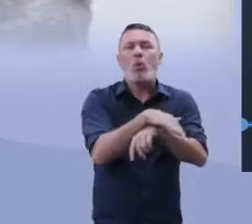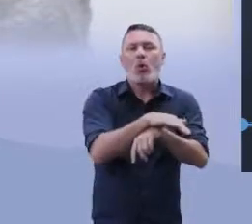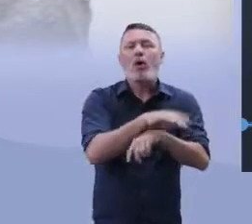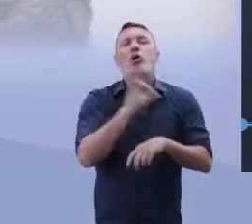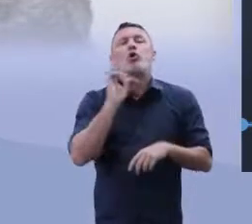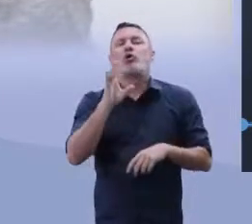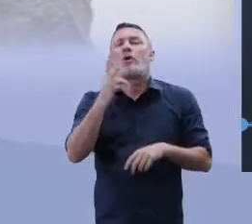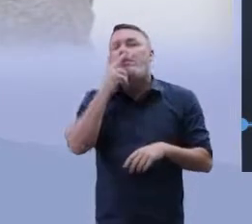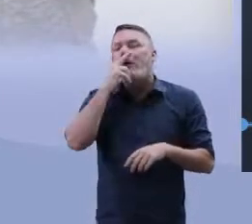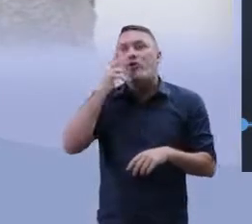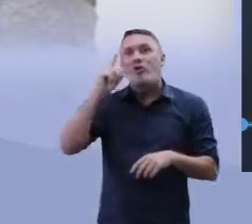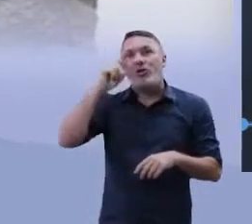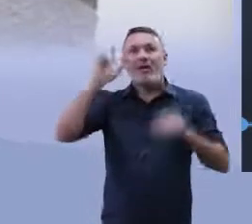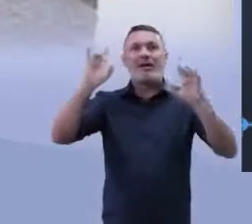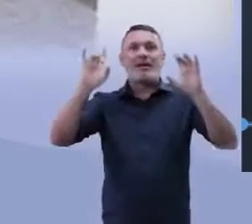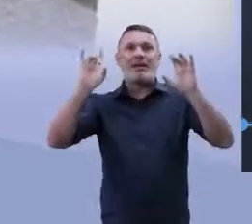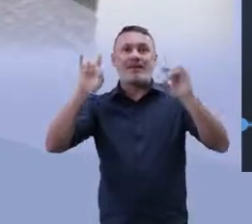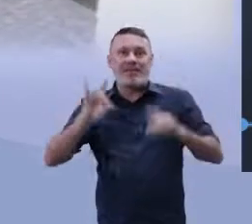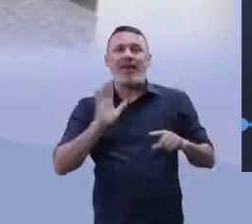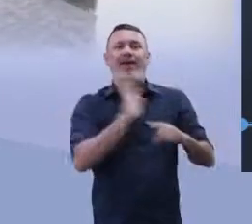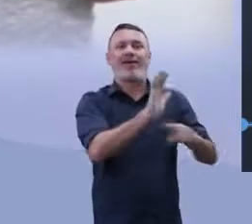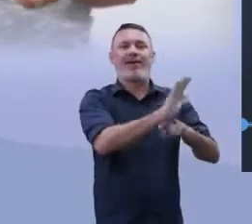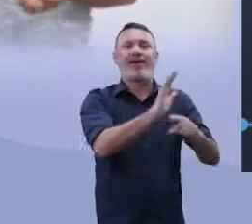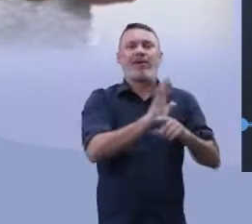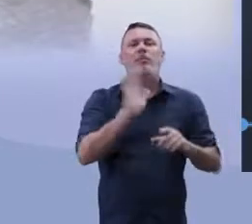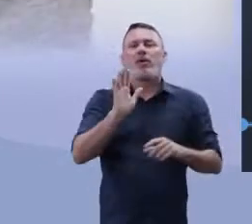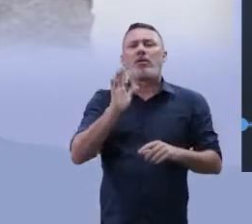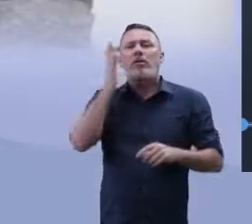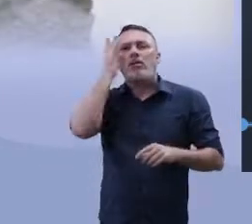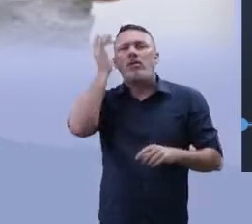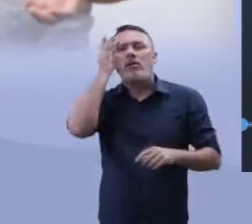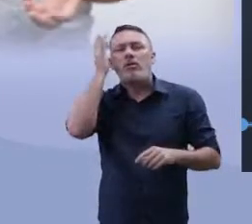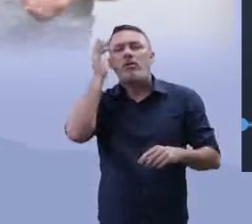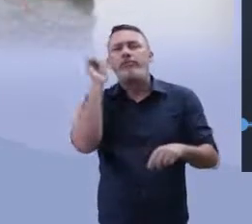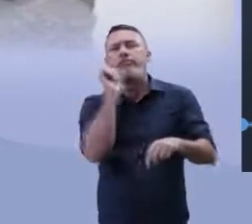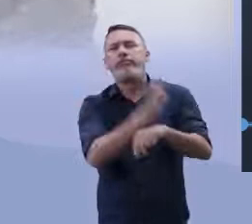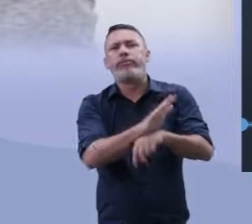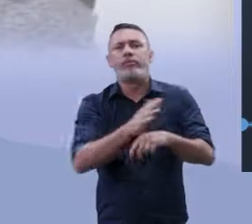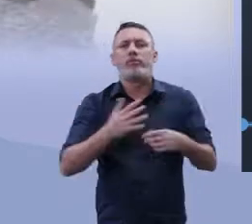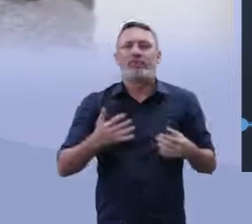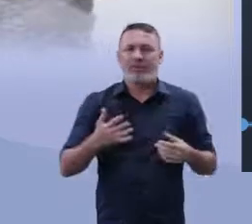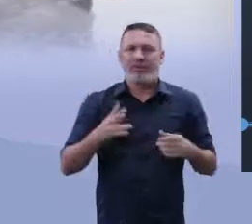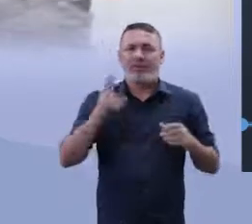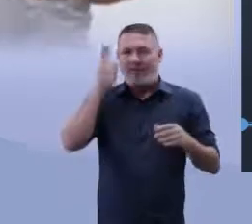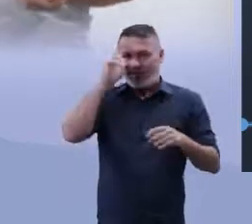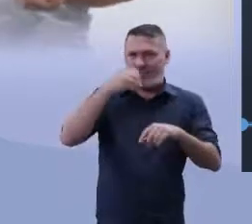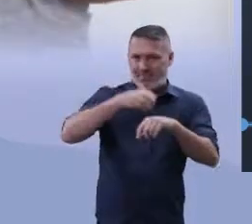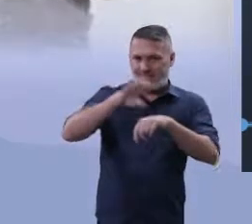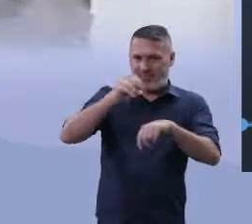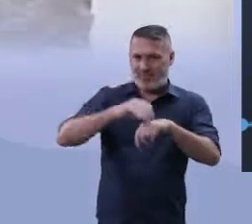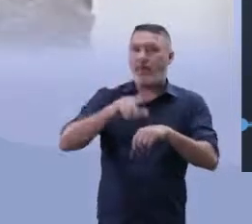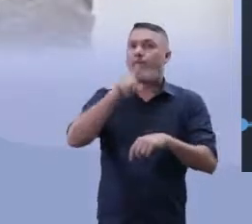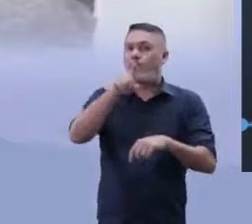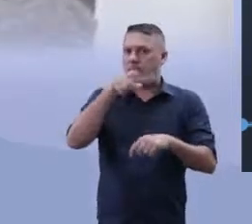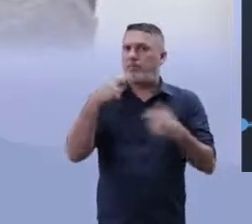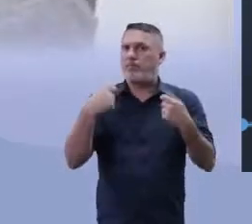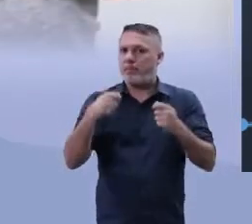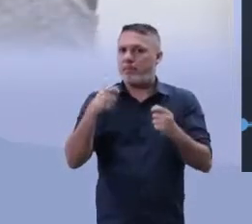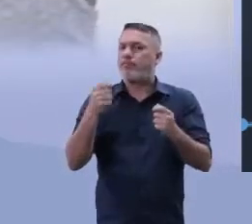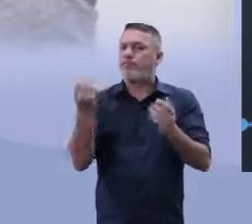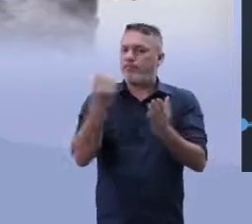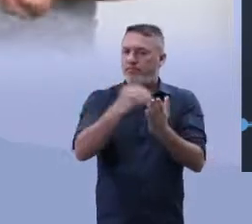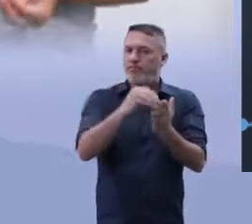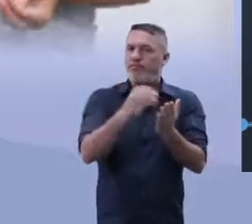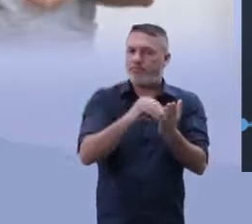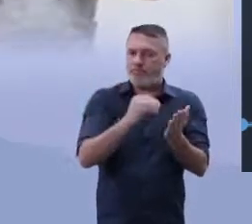pessoas apenas em datas comemorativas. Então são assuntos que nós conversamos que você precisa jogar